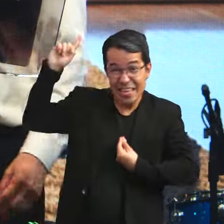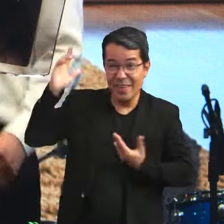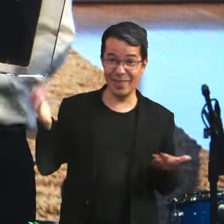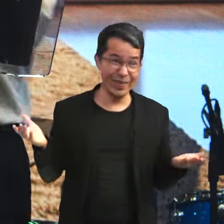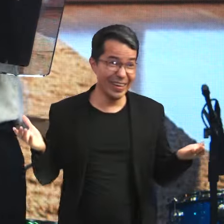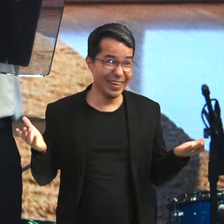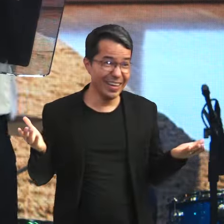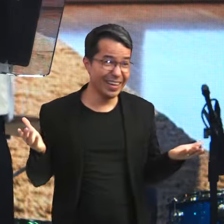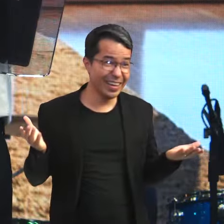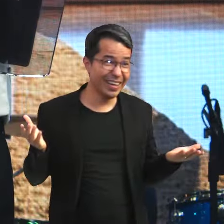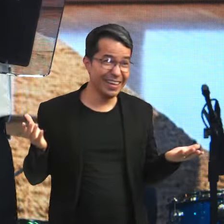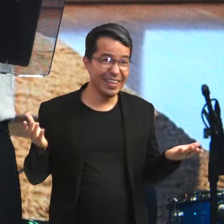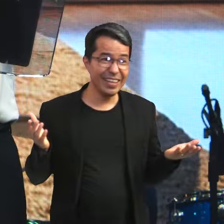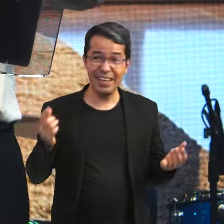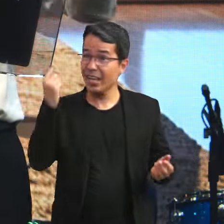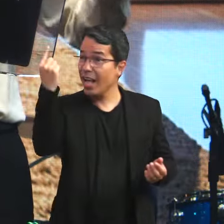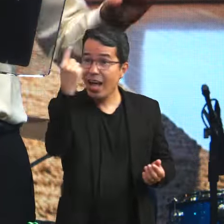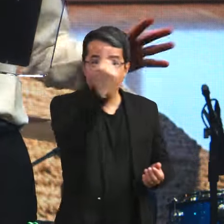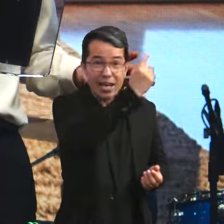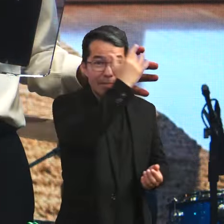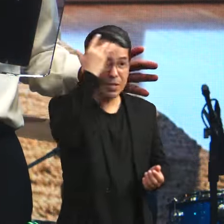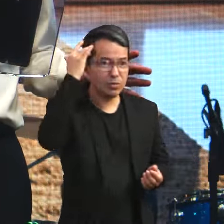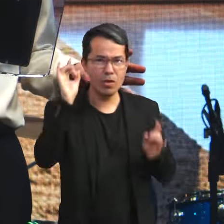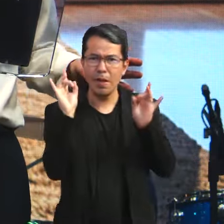presente vida de